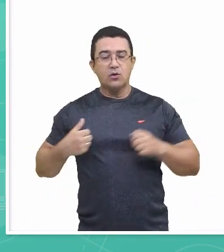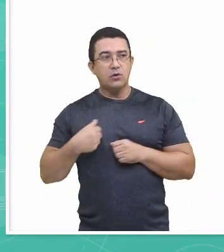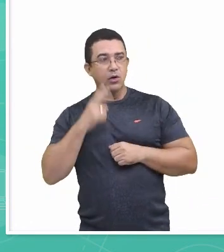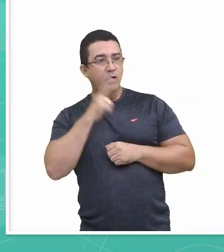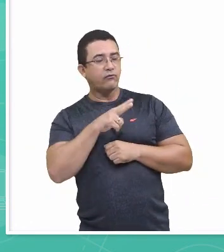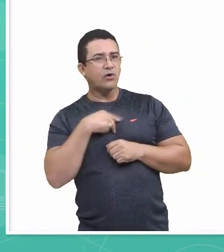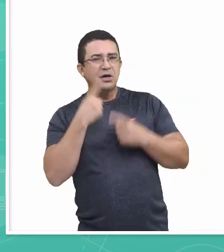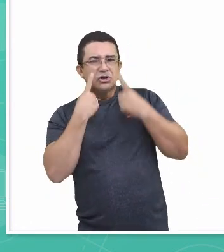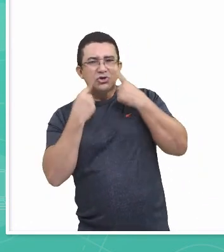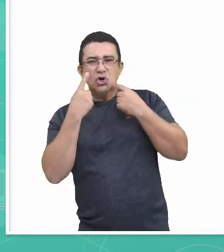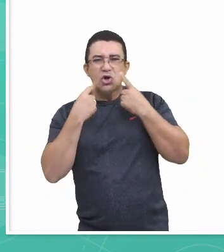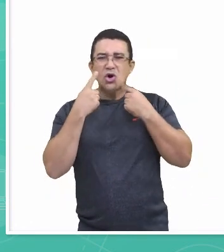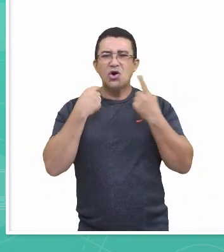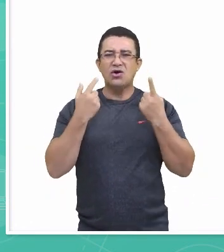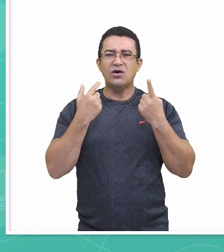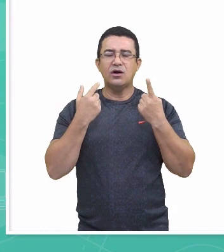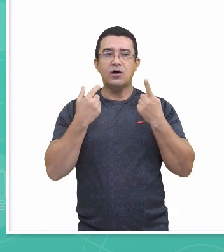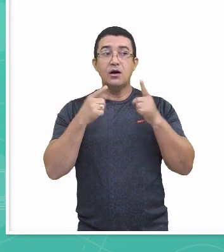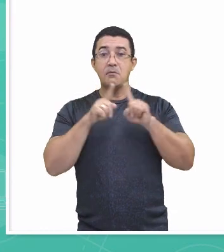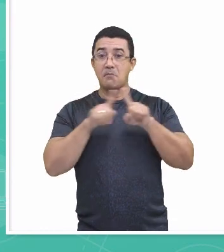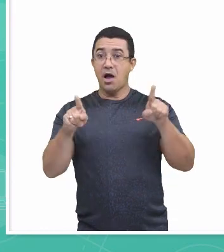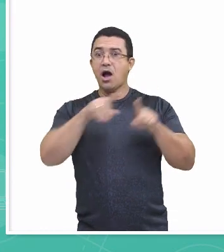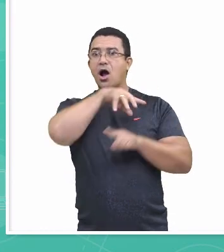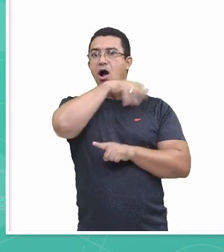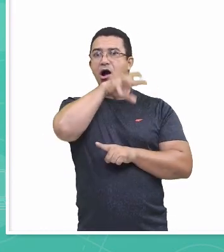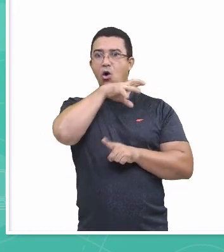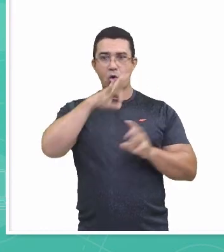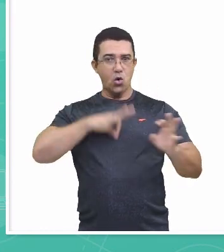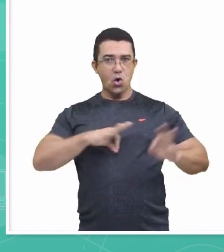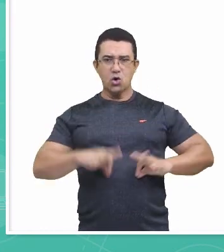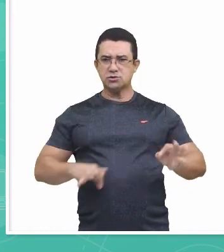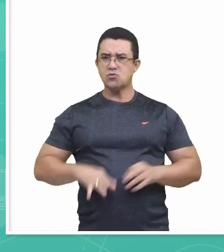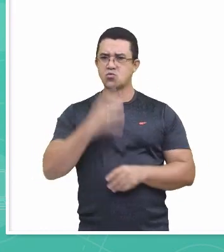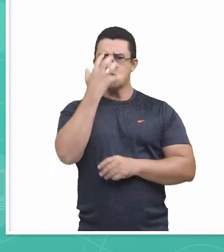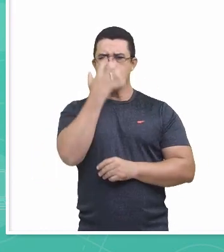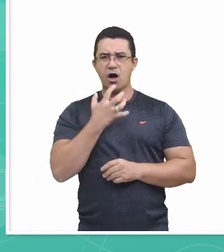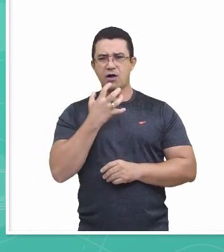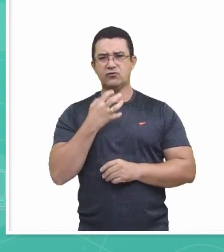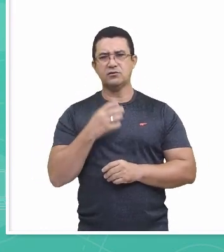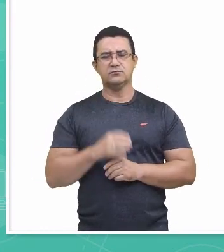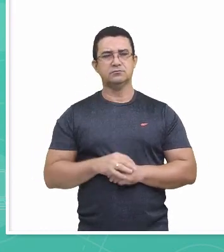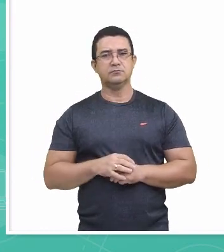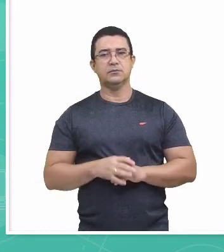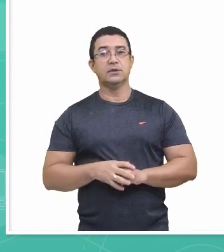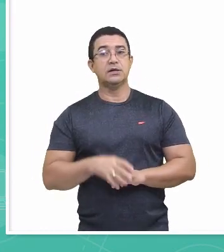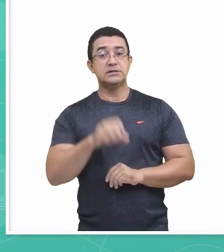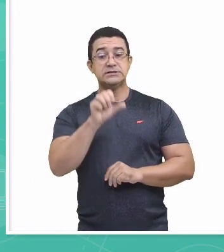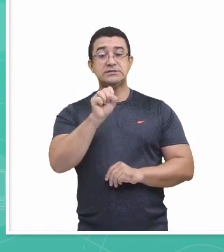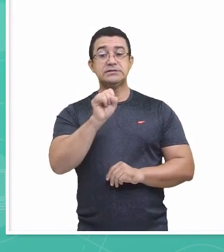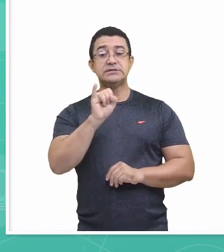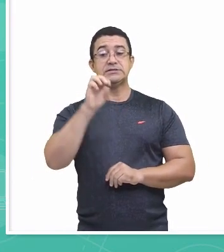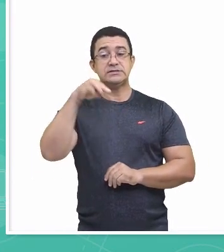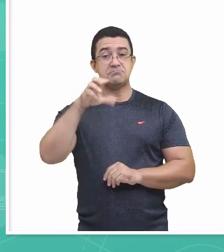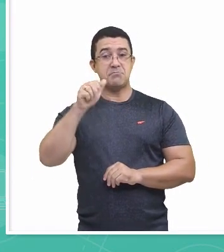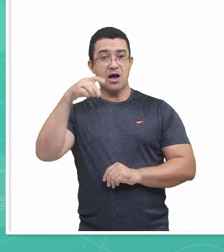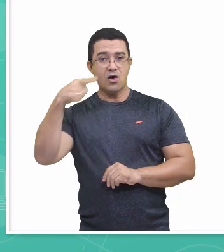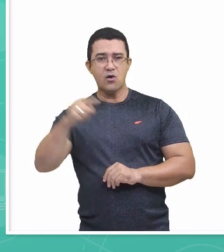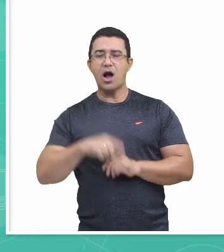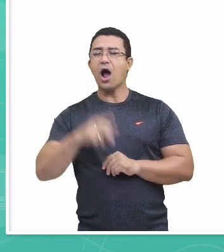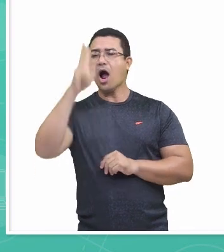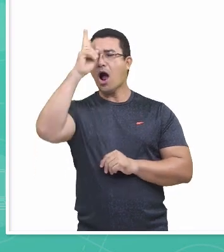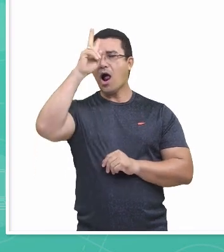instou, chorou, mas a onça parecia inflexível. Simão então lembrou